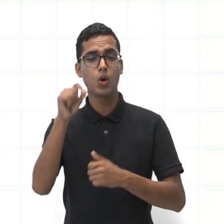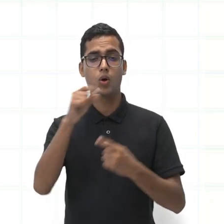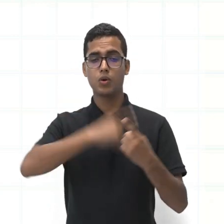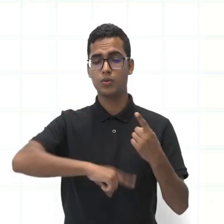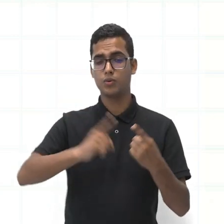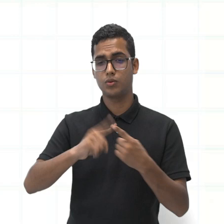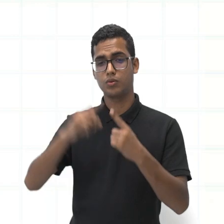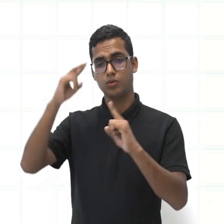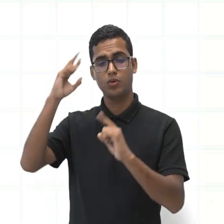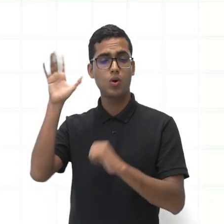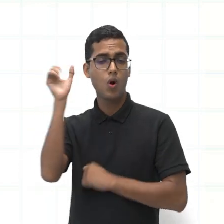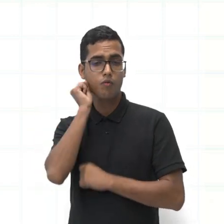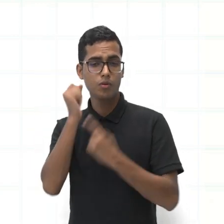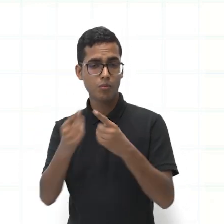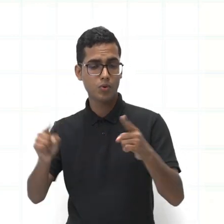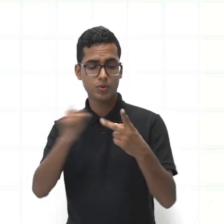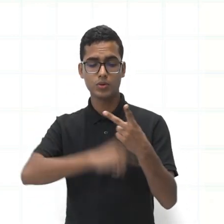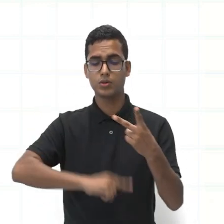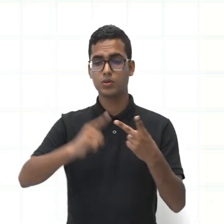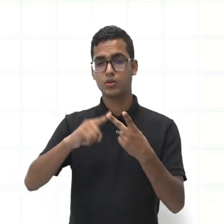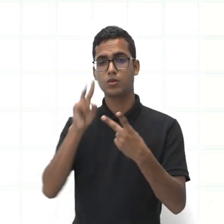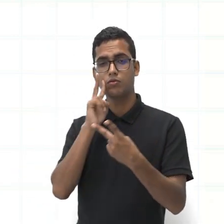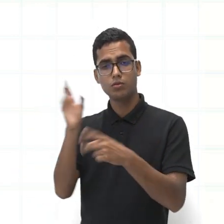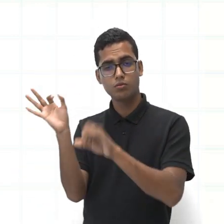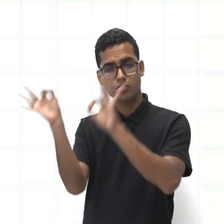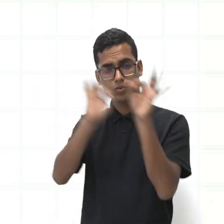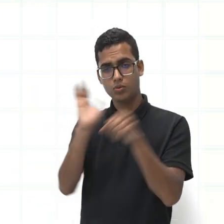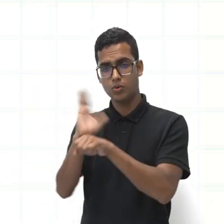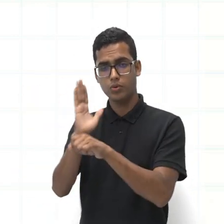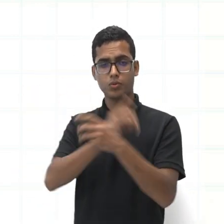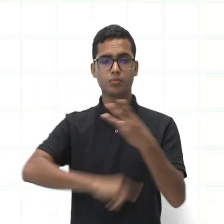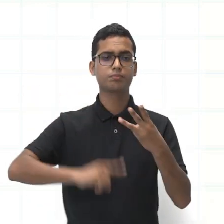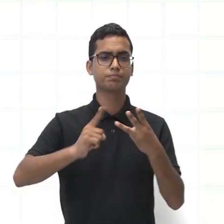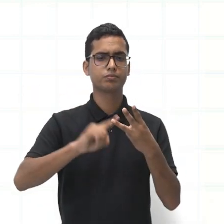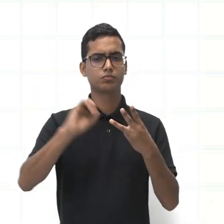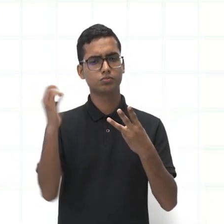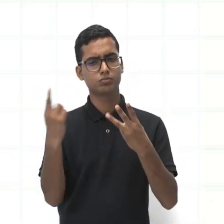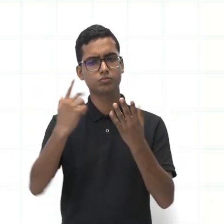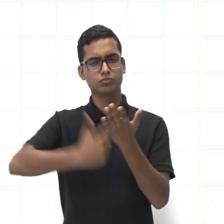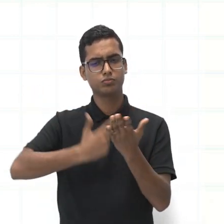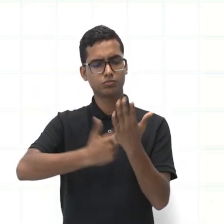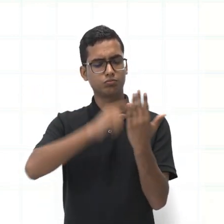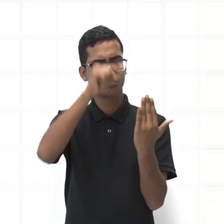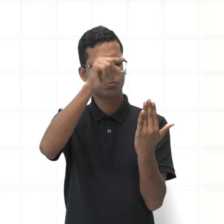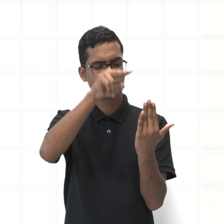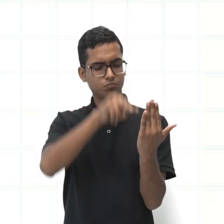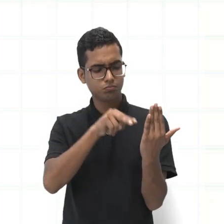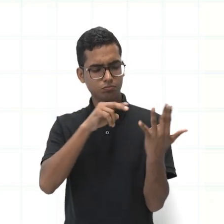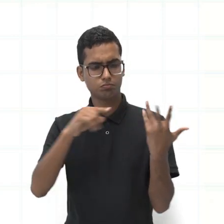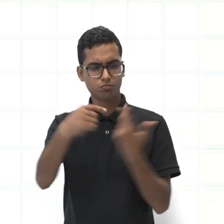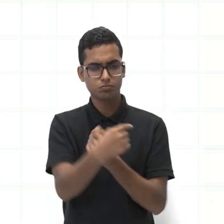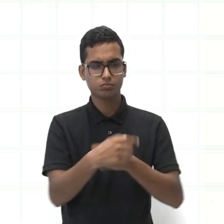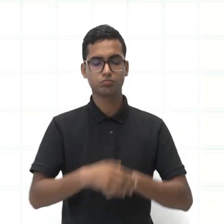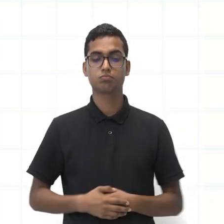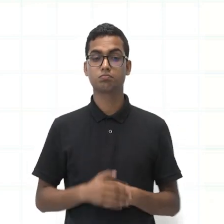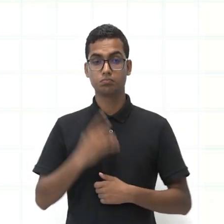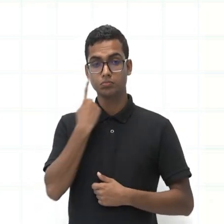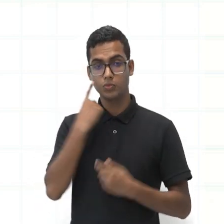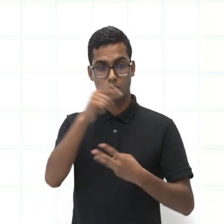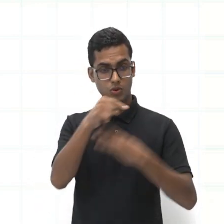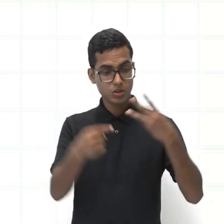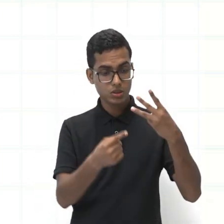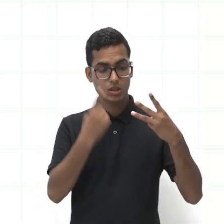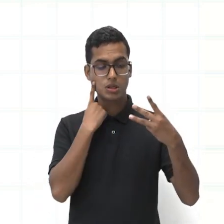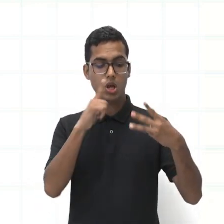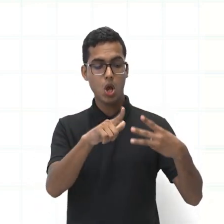ler livros? Então, a resposta ali, I prefer listen to music. Eu prefiro ouvir música dentro